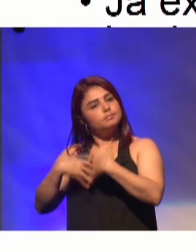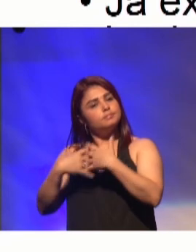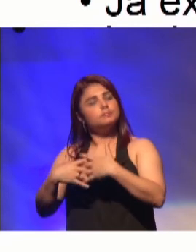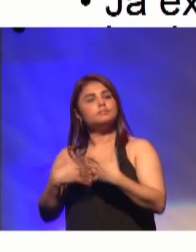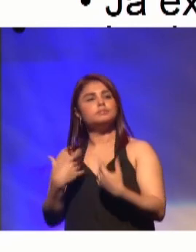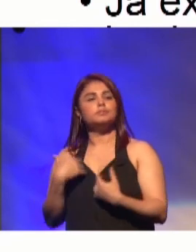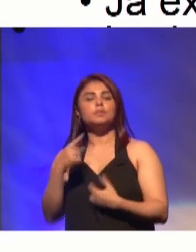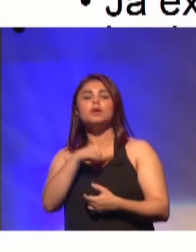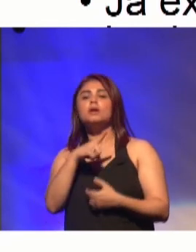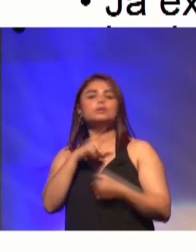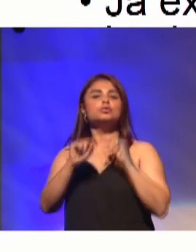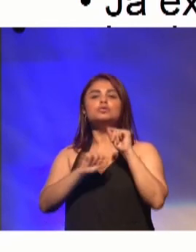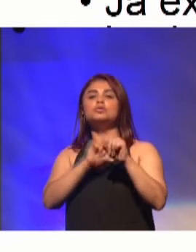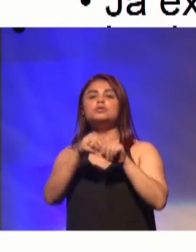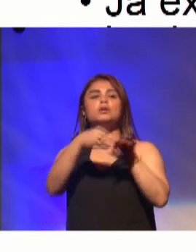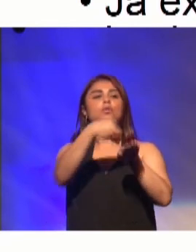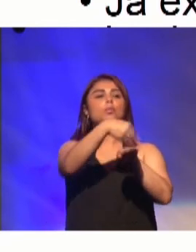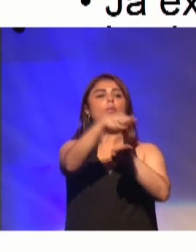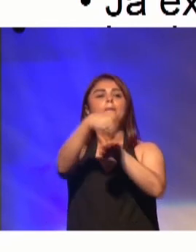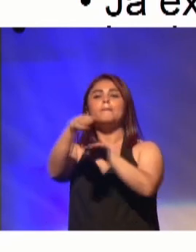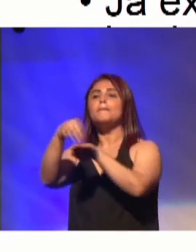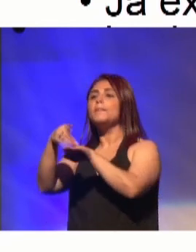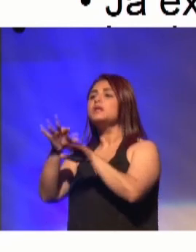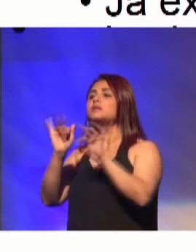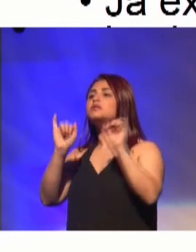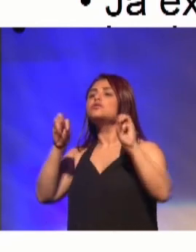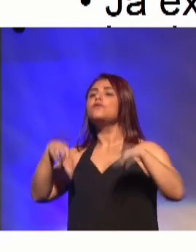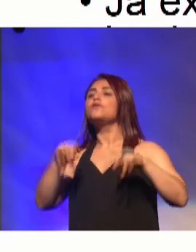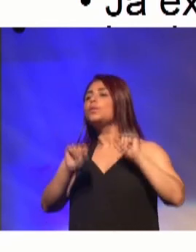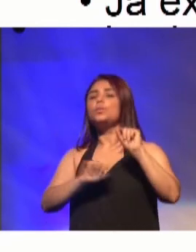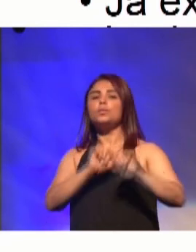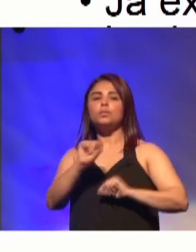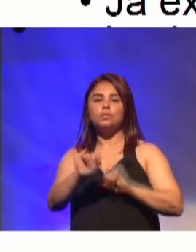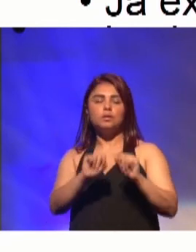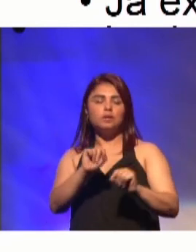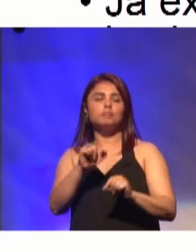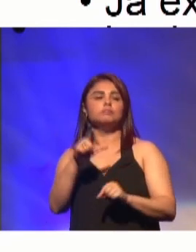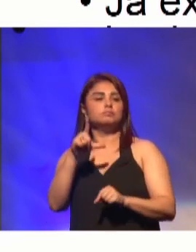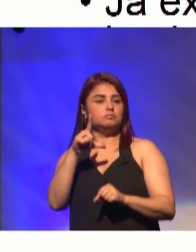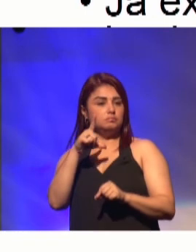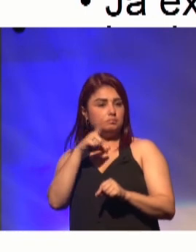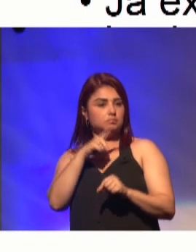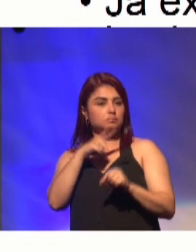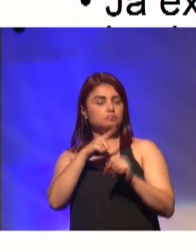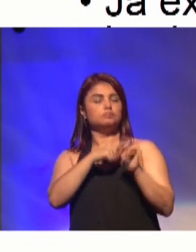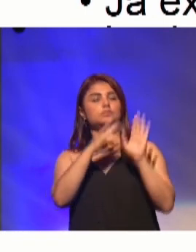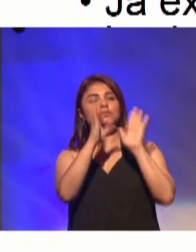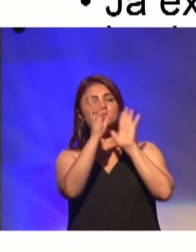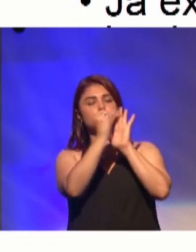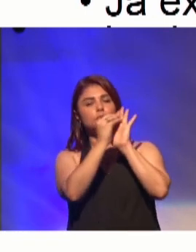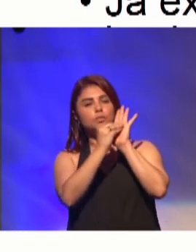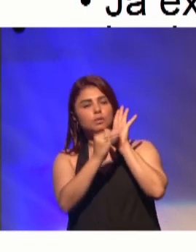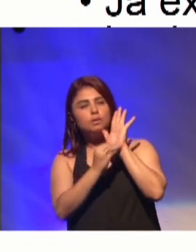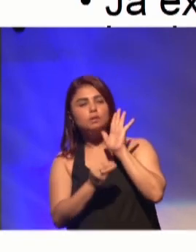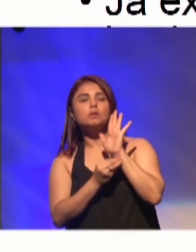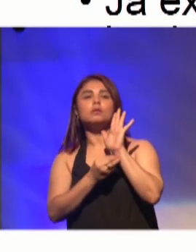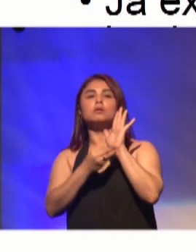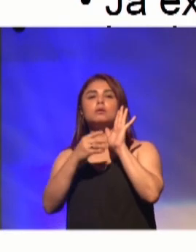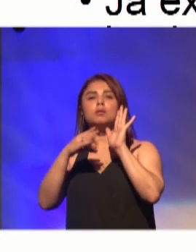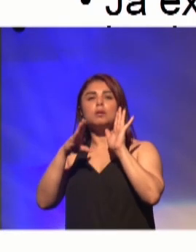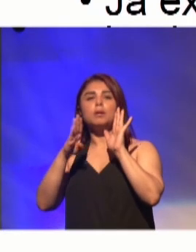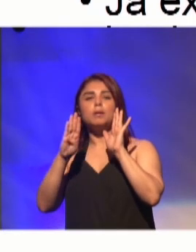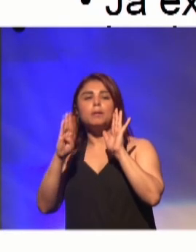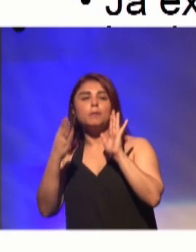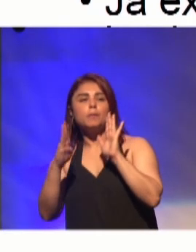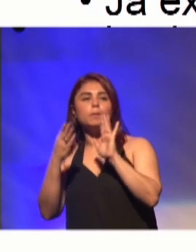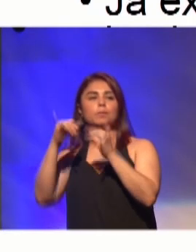que, que a gente tem como mensagem final? Há uma fundamentação anatomofisiológica e bioquímica